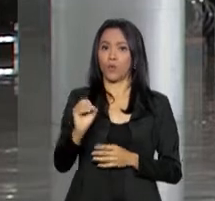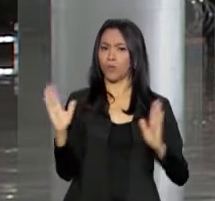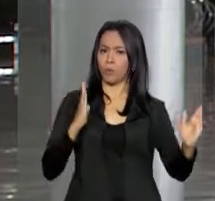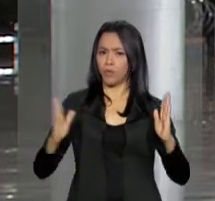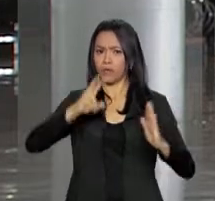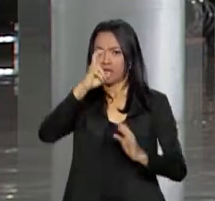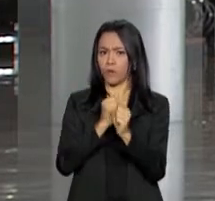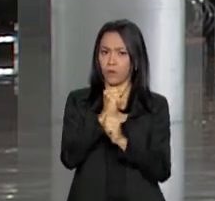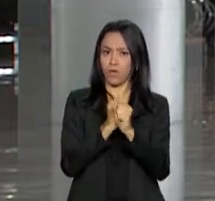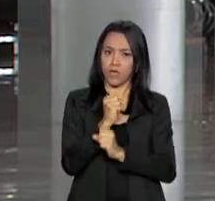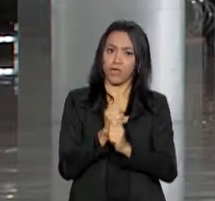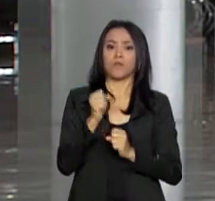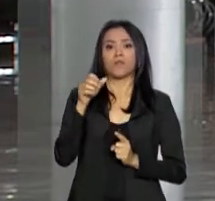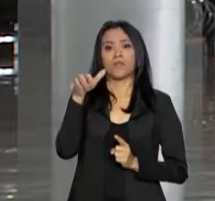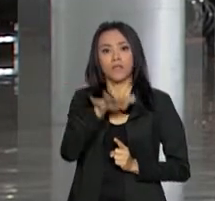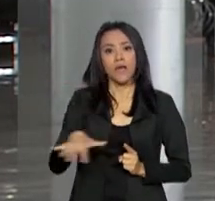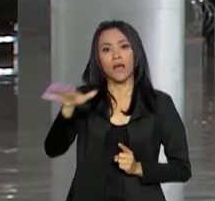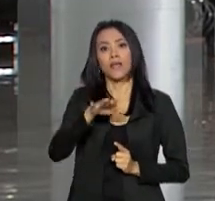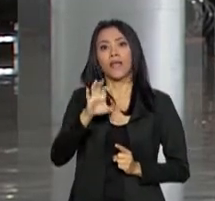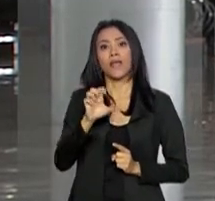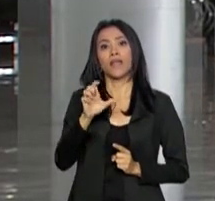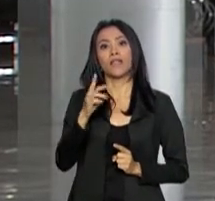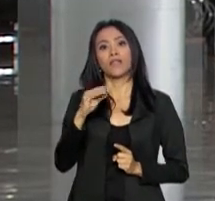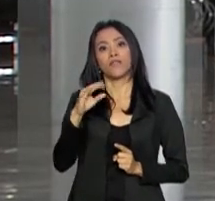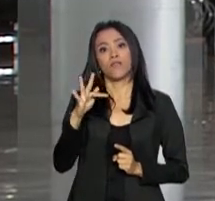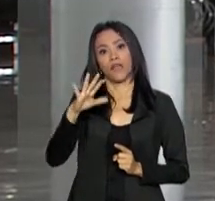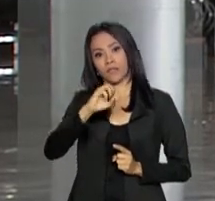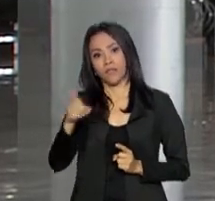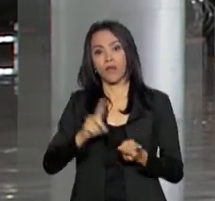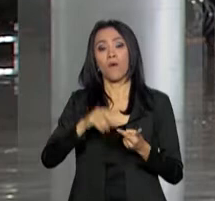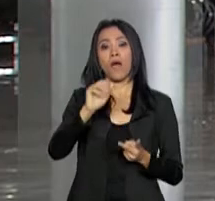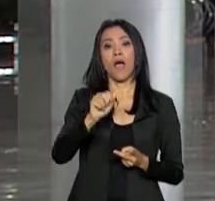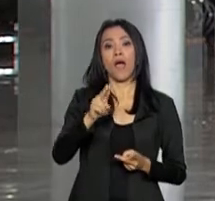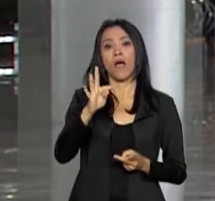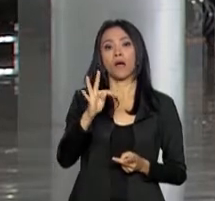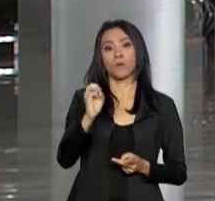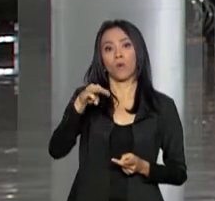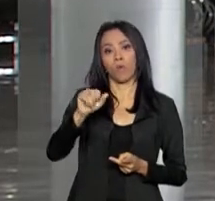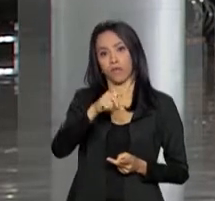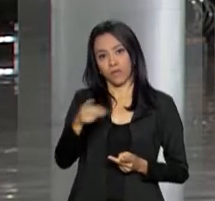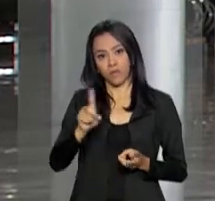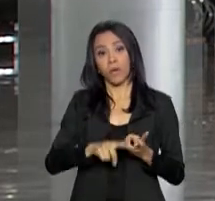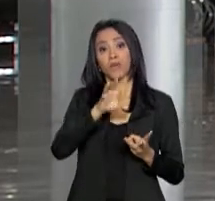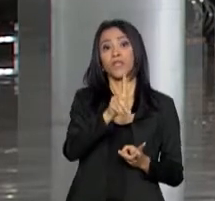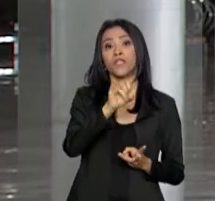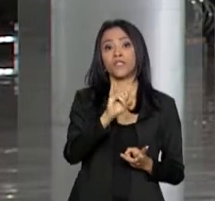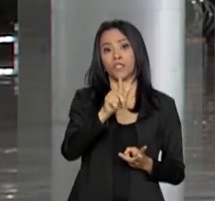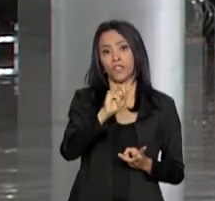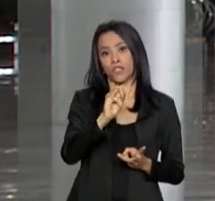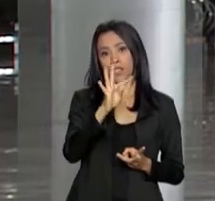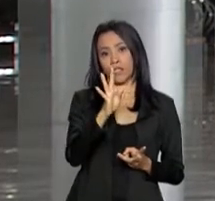iniciativas relacionadas a ele eletrificação automação e digitalização a agência apex vai